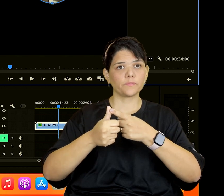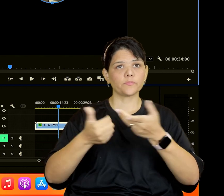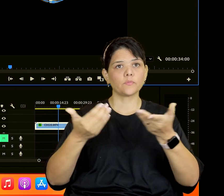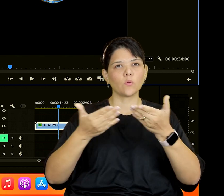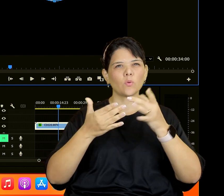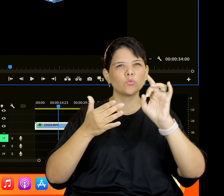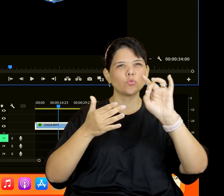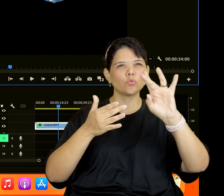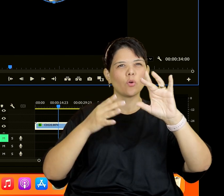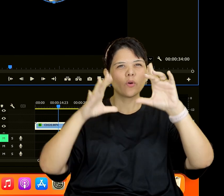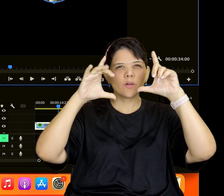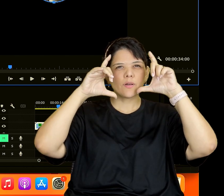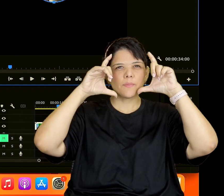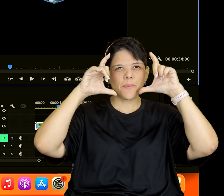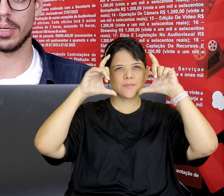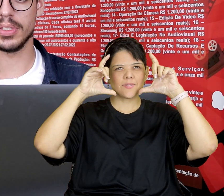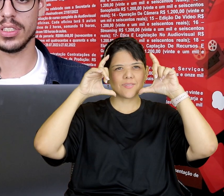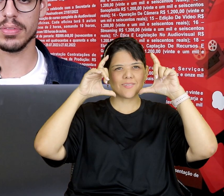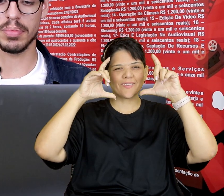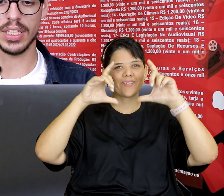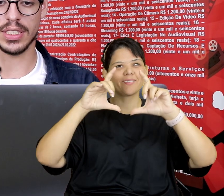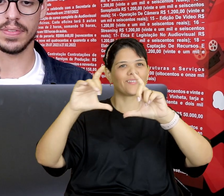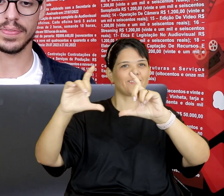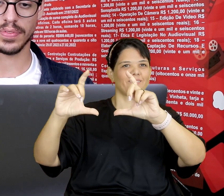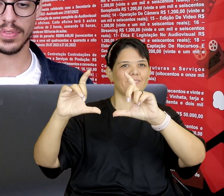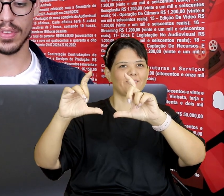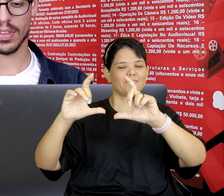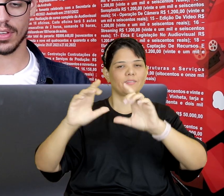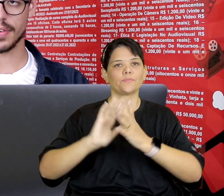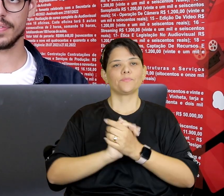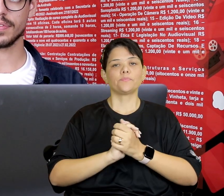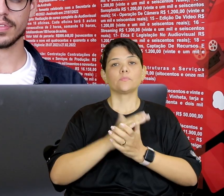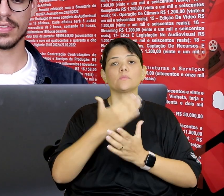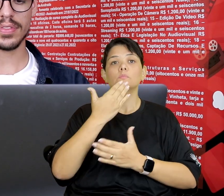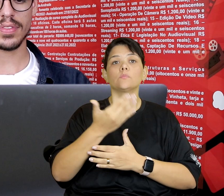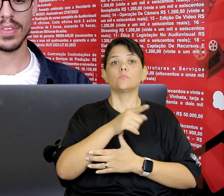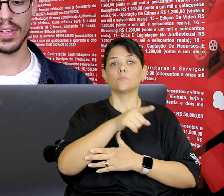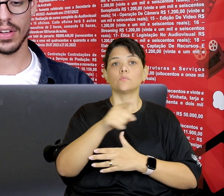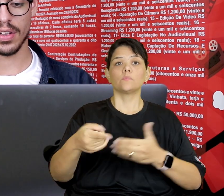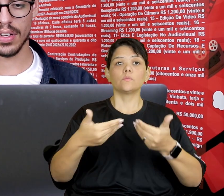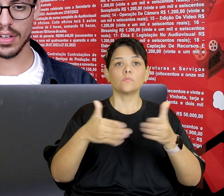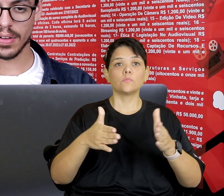Gente, eu vou pedir pra todo mundo ligar a câmera pra gente tirar o print rapidinho, beleza?